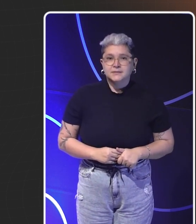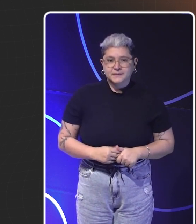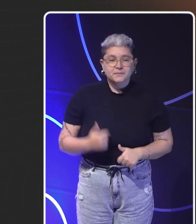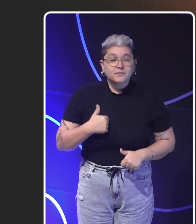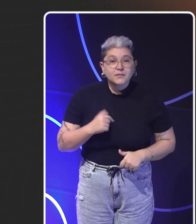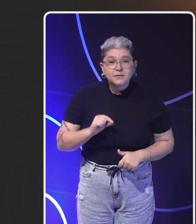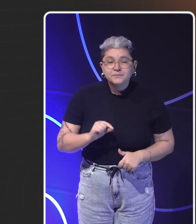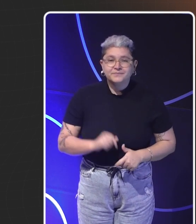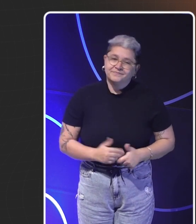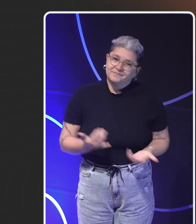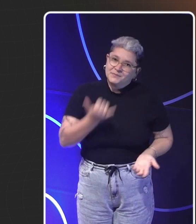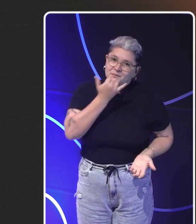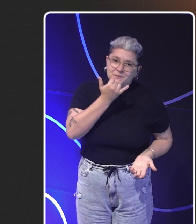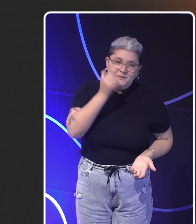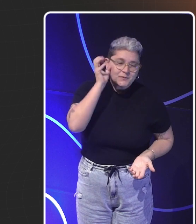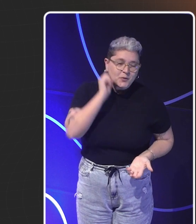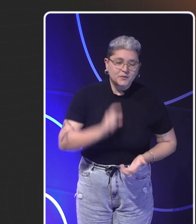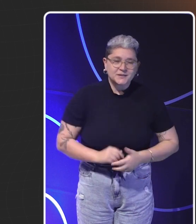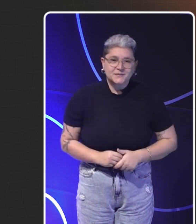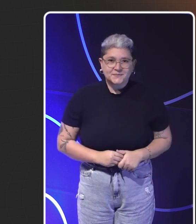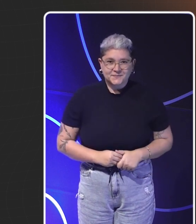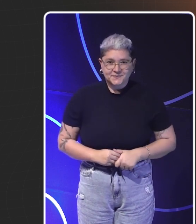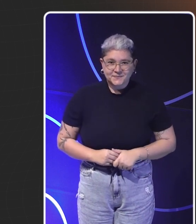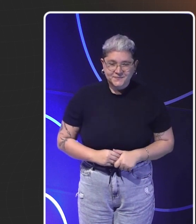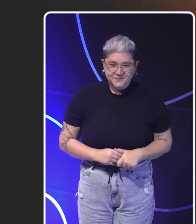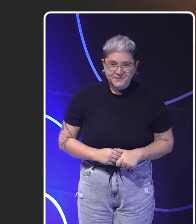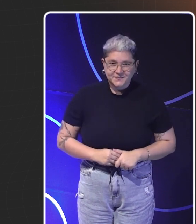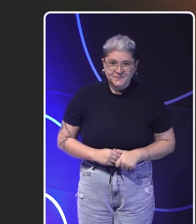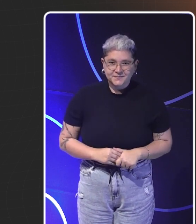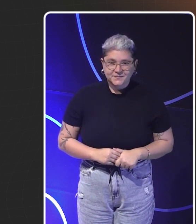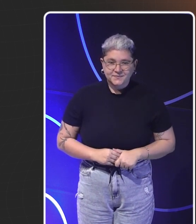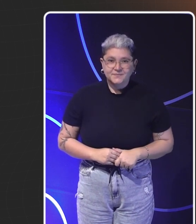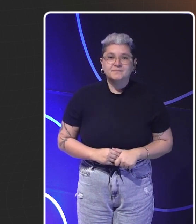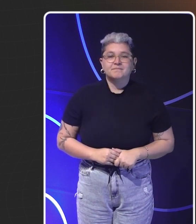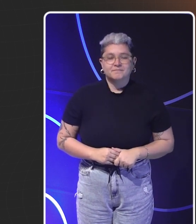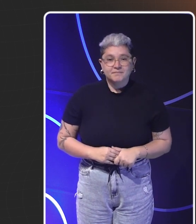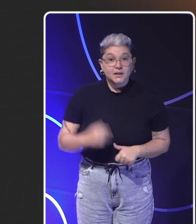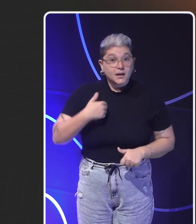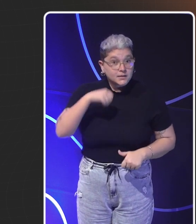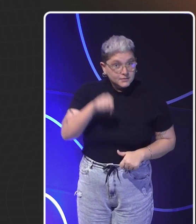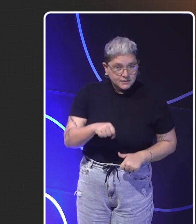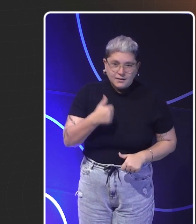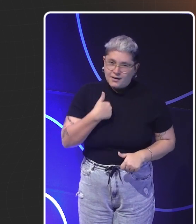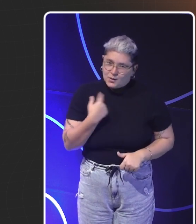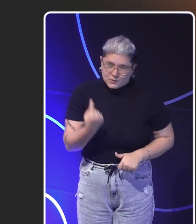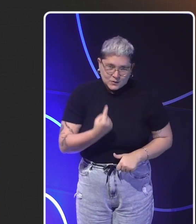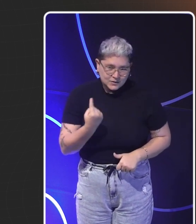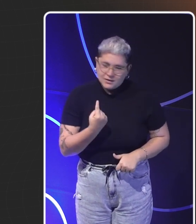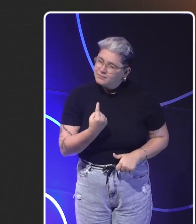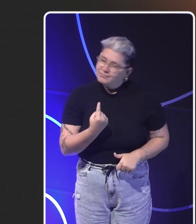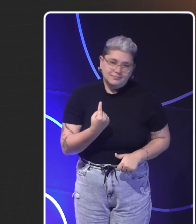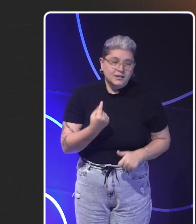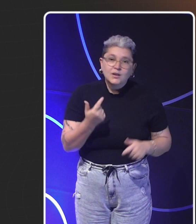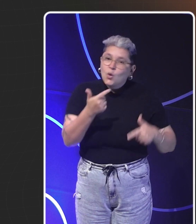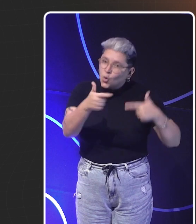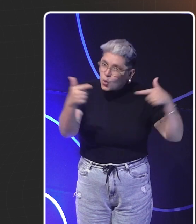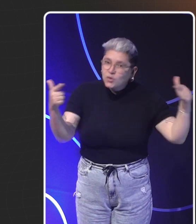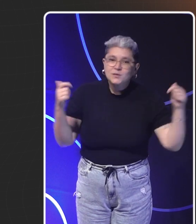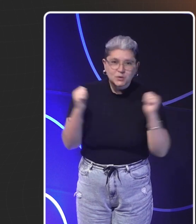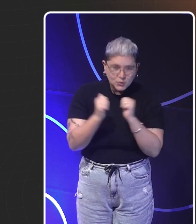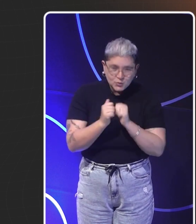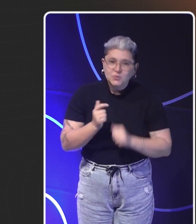influenciando a mudança de comportamento das pessoas agora no presente. E claro, né, não estou sozinho, como vocês já viram aqui na tela, tem outras